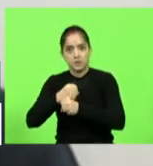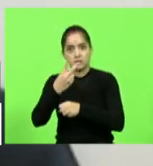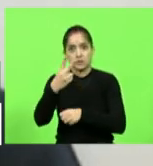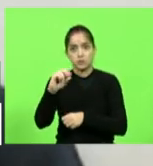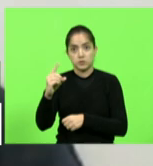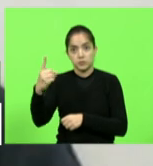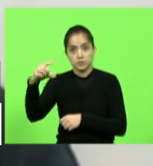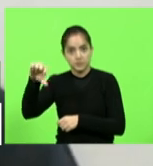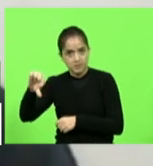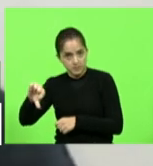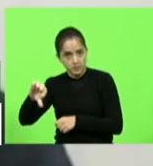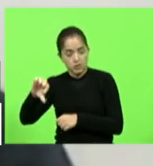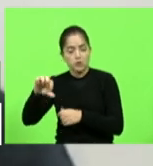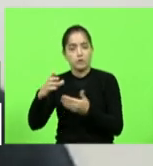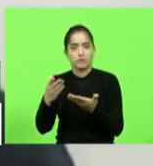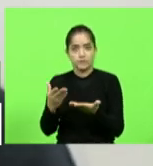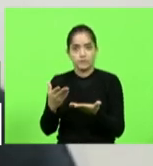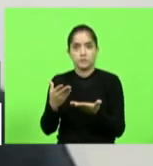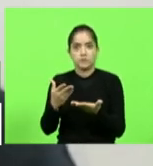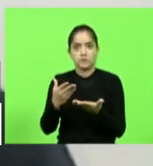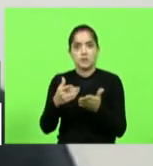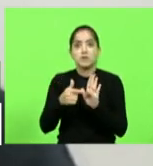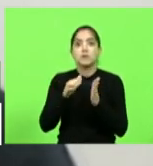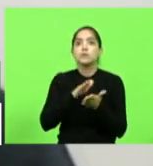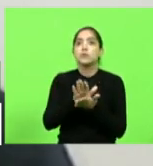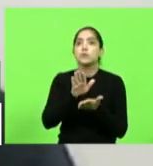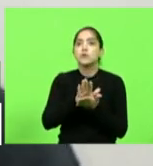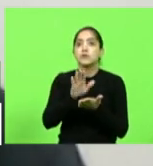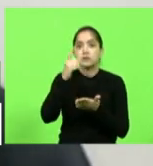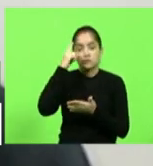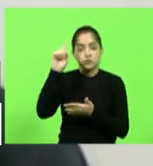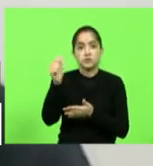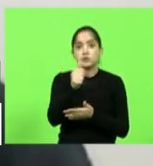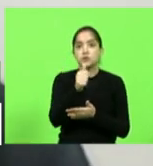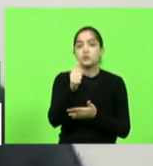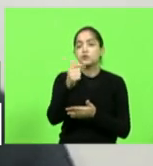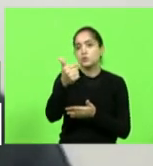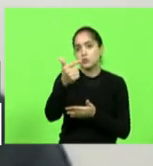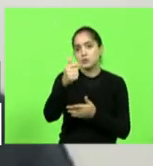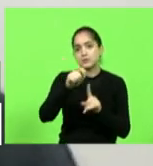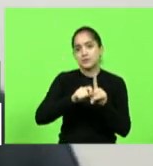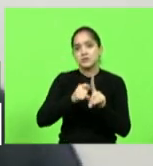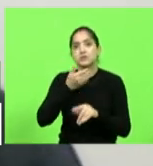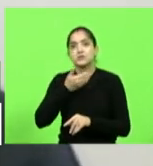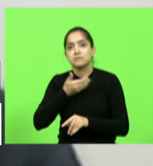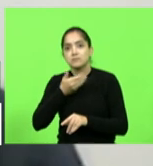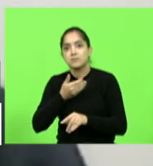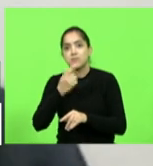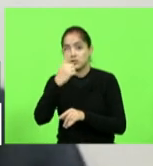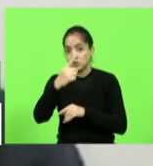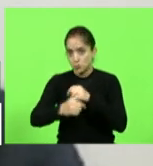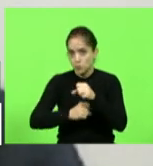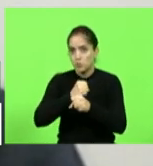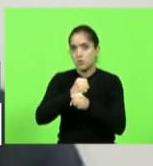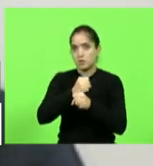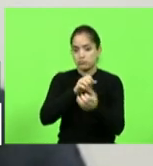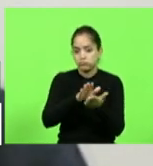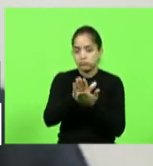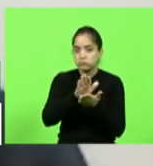2019, e publicado em 12 de dezembro de 2020, e havia um ano para a publicação,